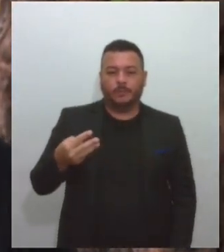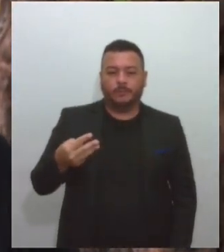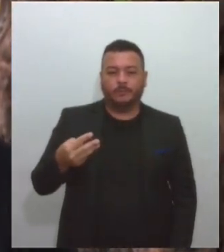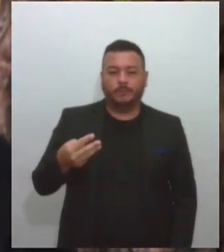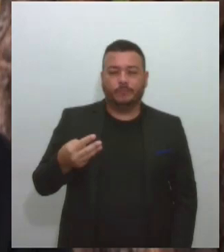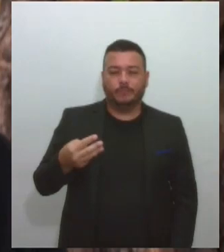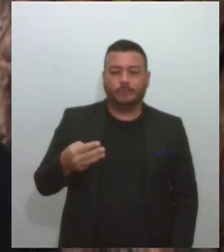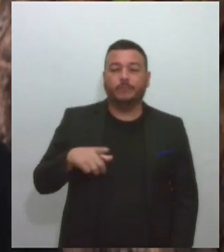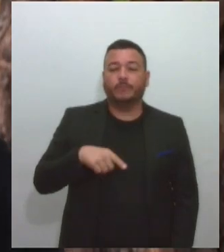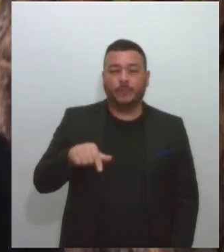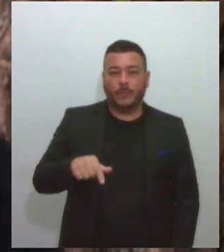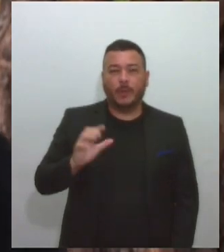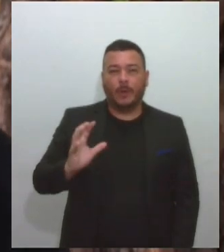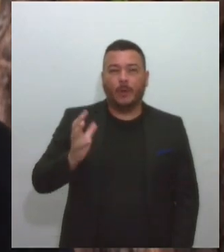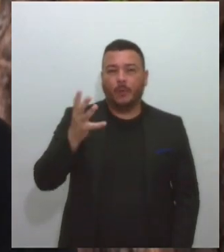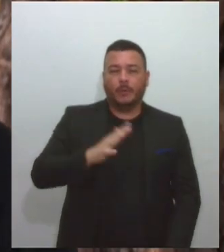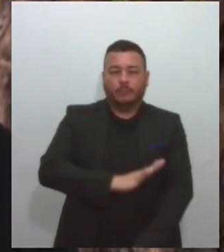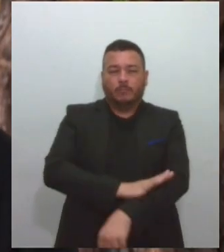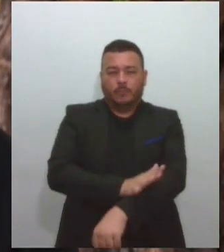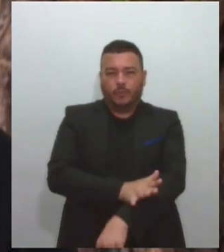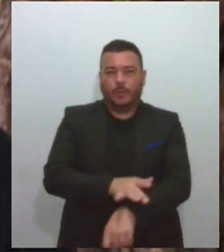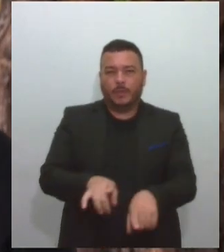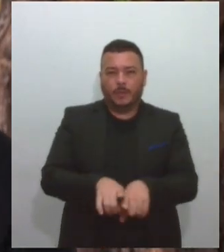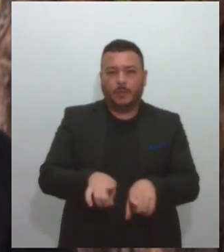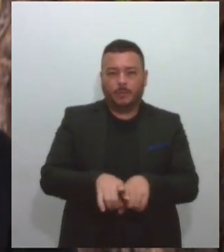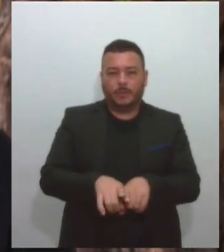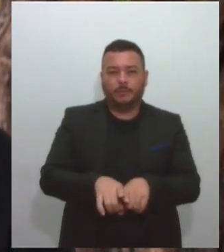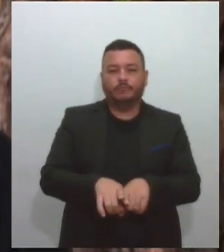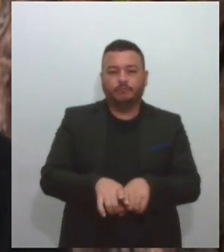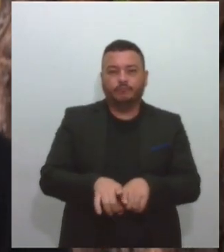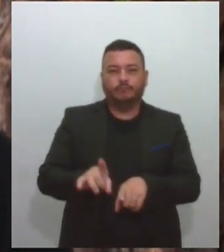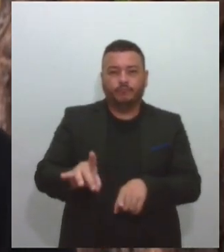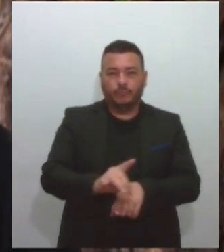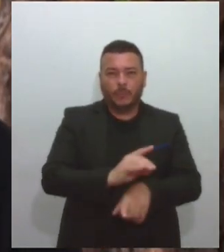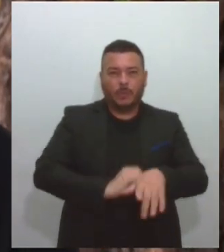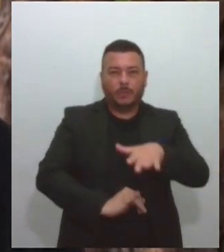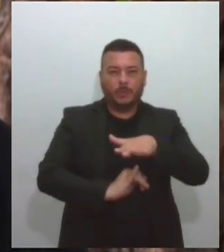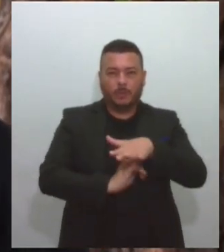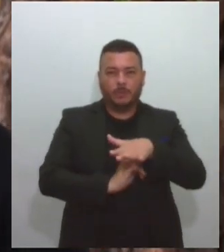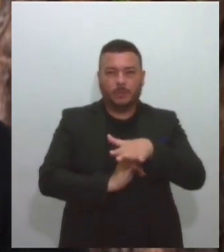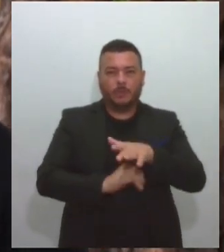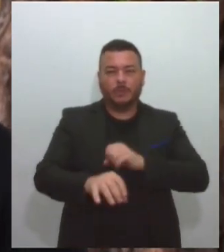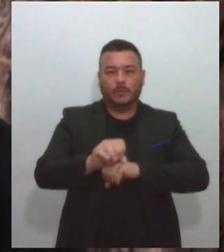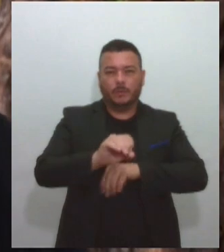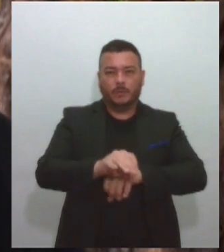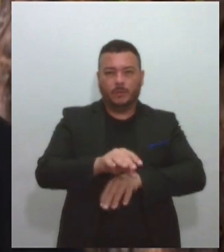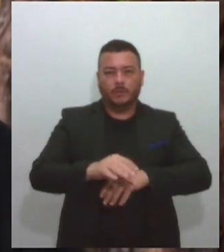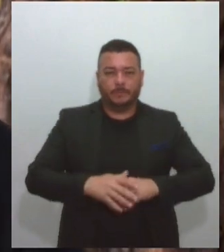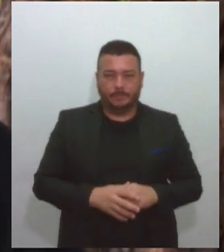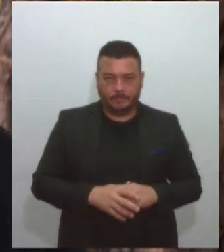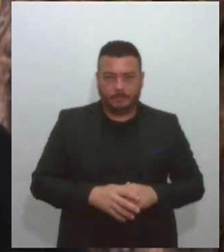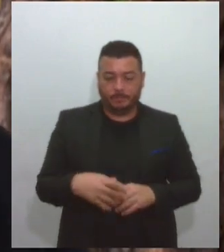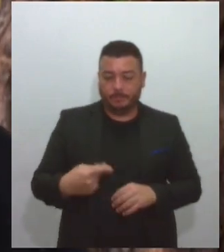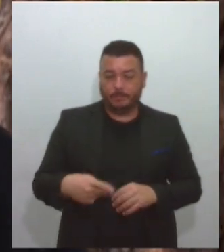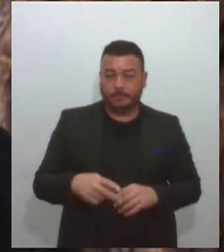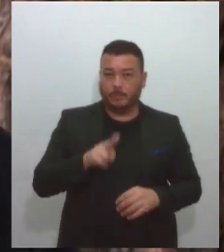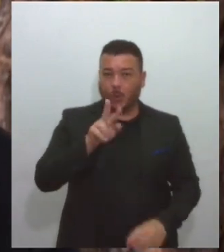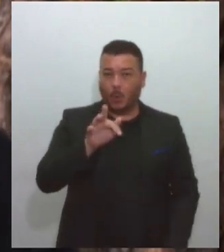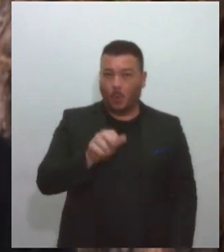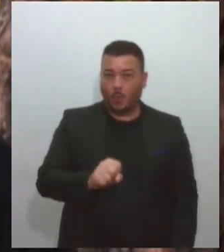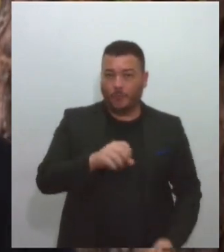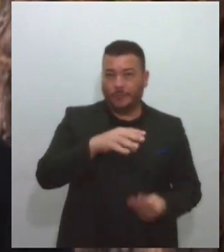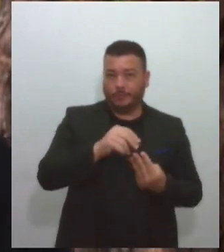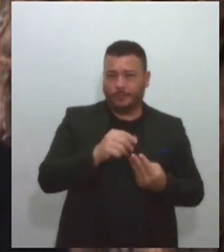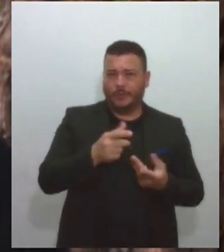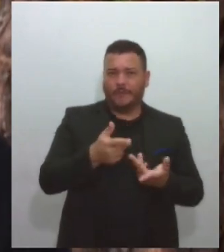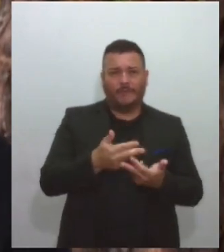de racismo que acontecem nas instituições educacionais. Né? Aqui na UFES, são diversos os casos, é